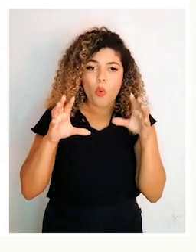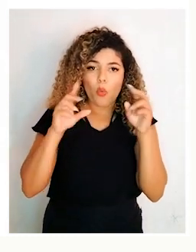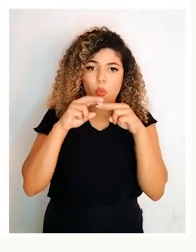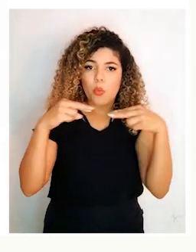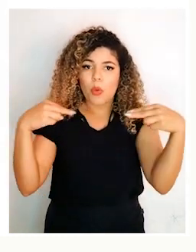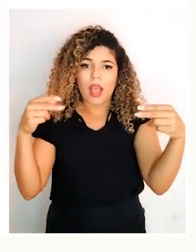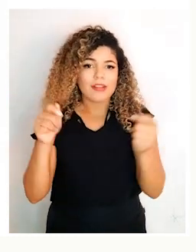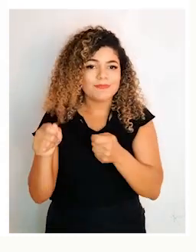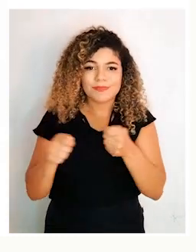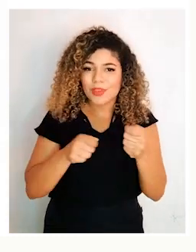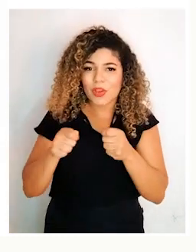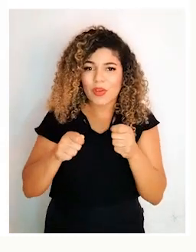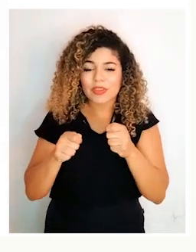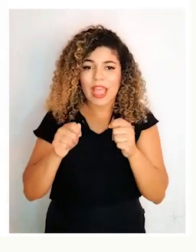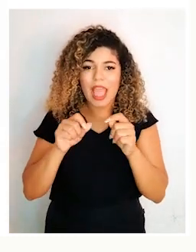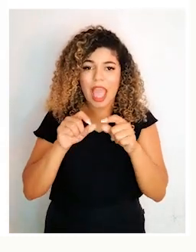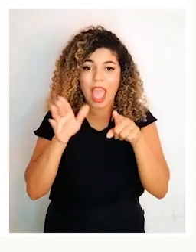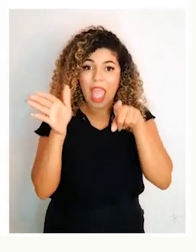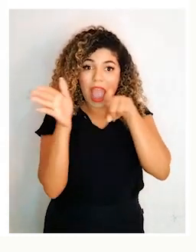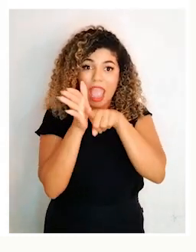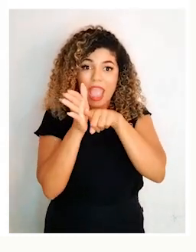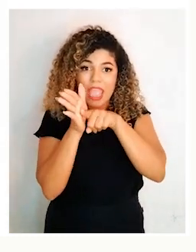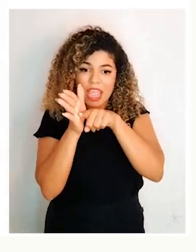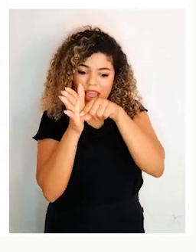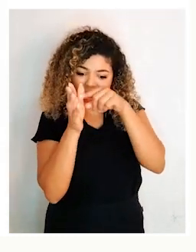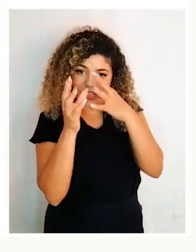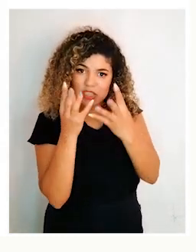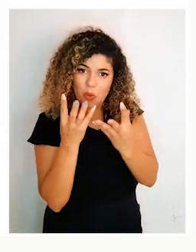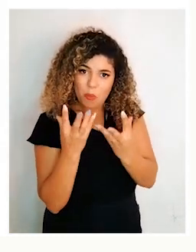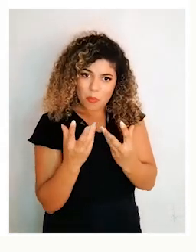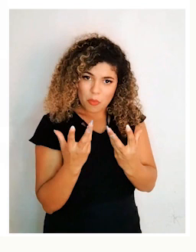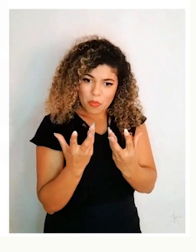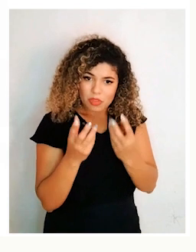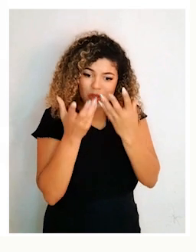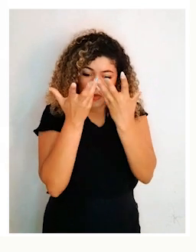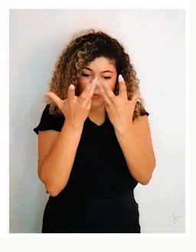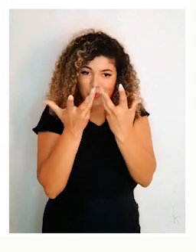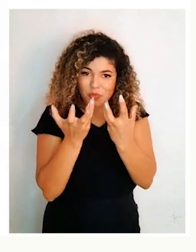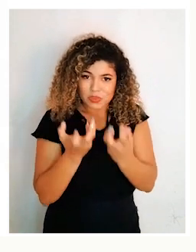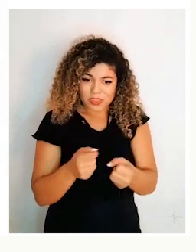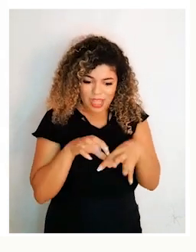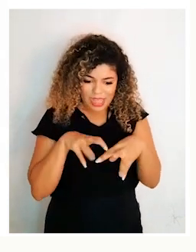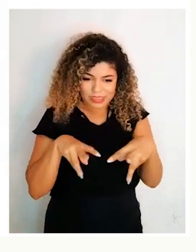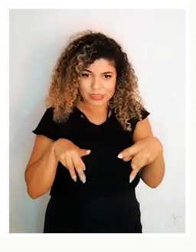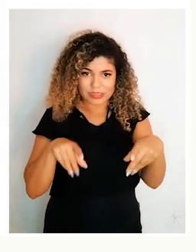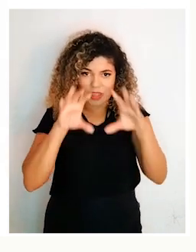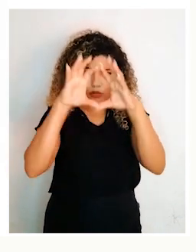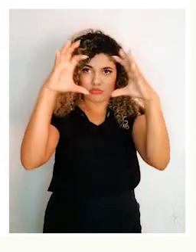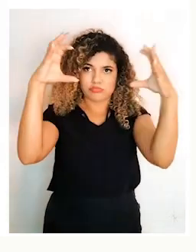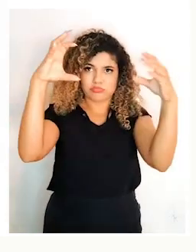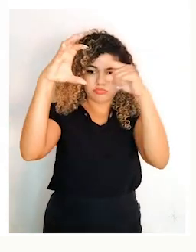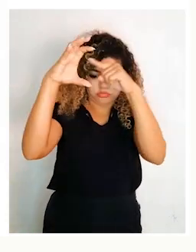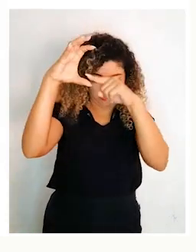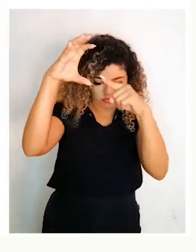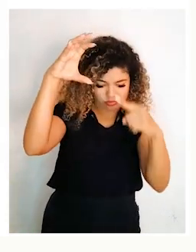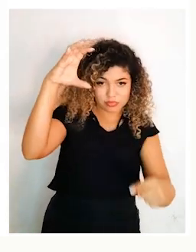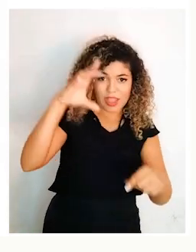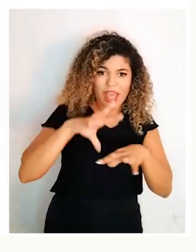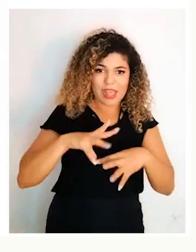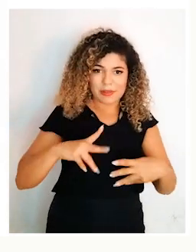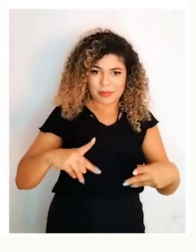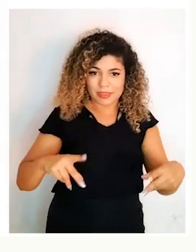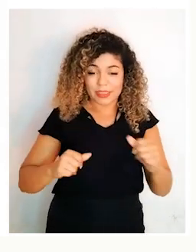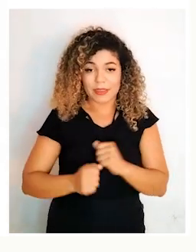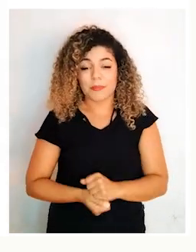se acumulam e tendem a ir em direção ao solo, porque são o quê? Atraídas pelas cargas positivas. A